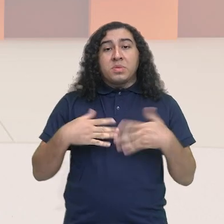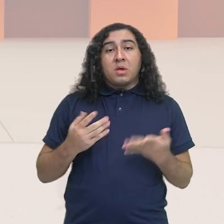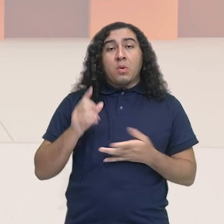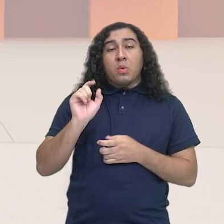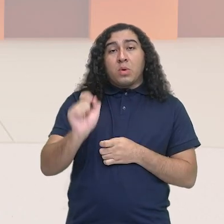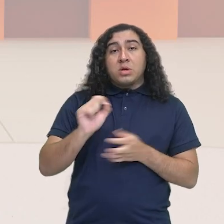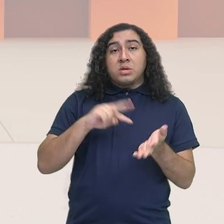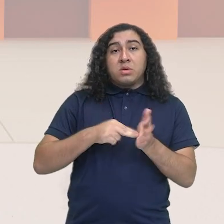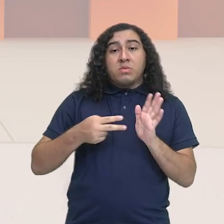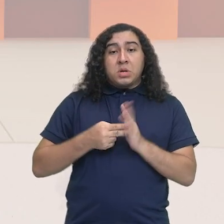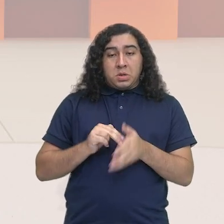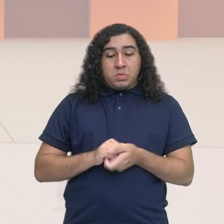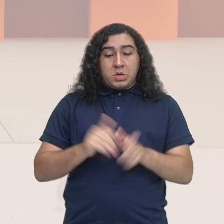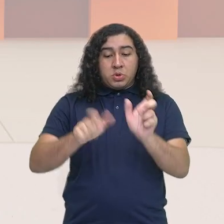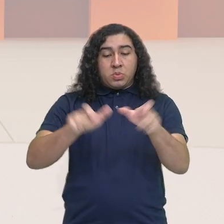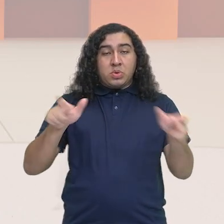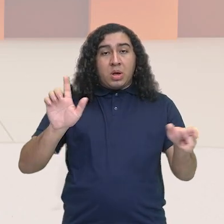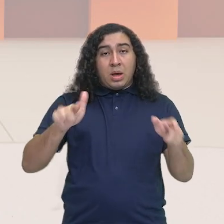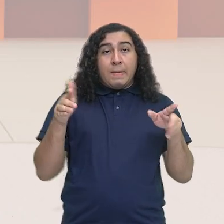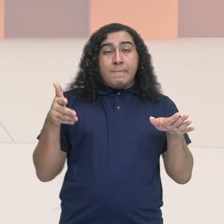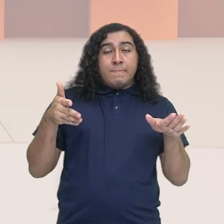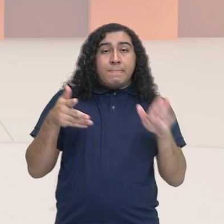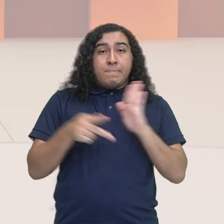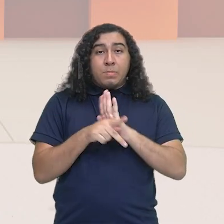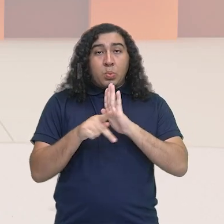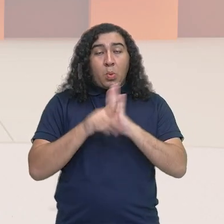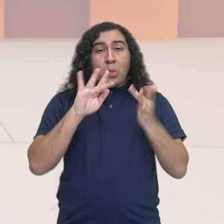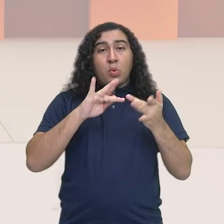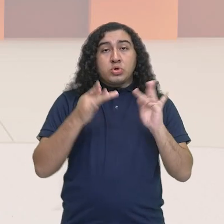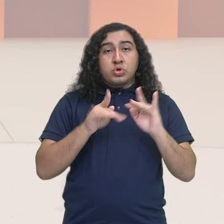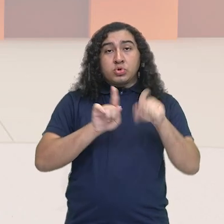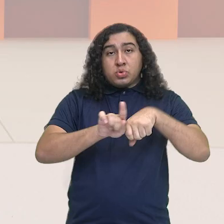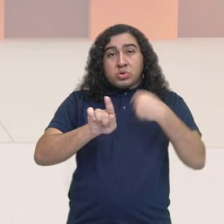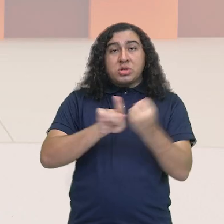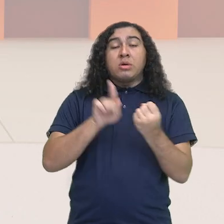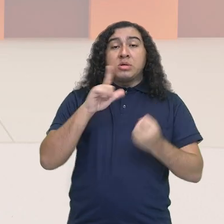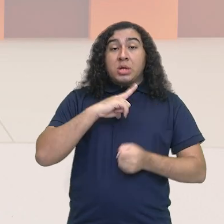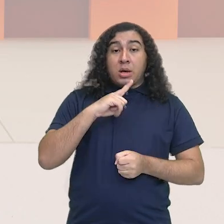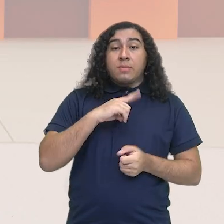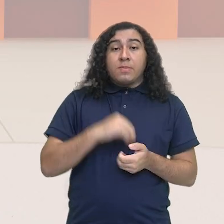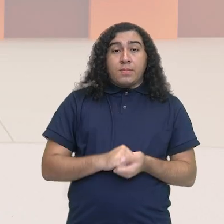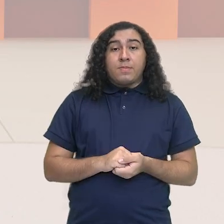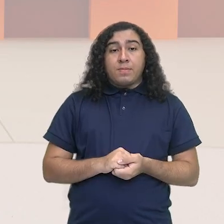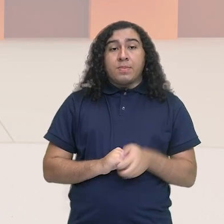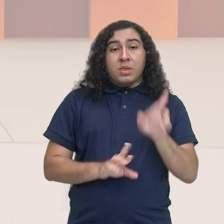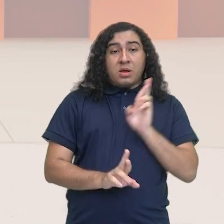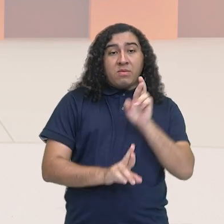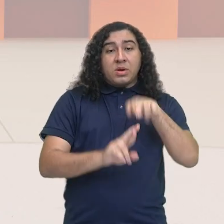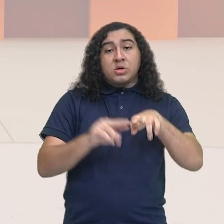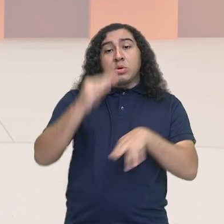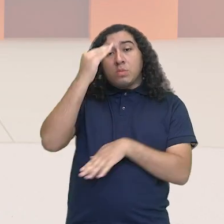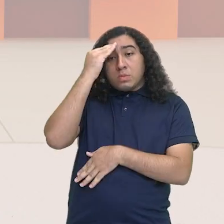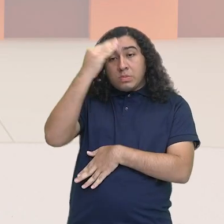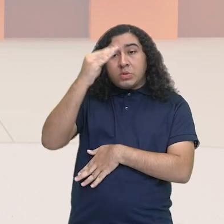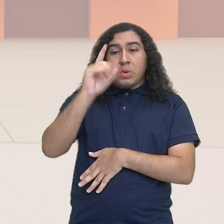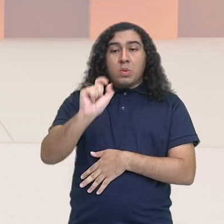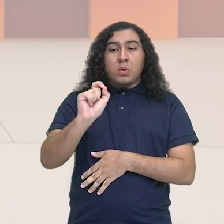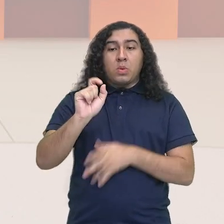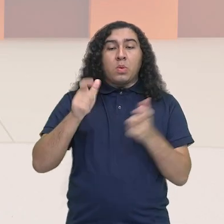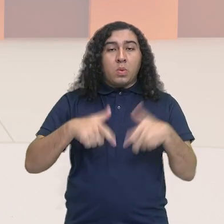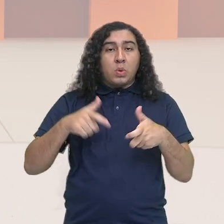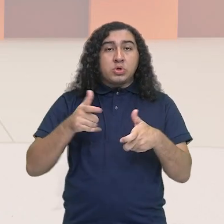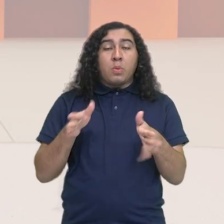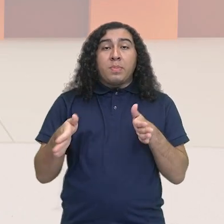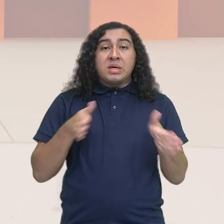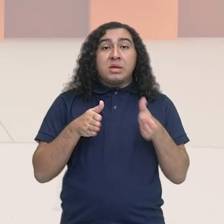indivíduos parte de um contexto social, o qual ocorre principalmente na